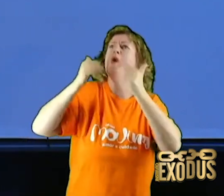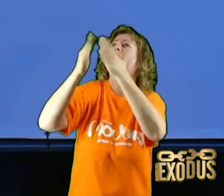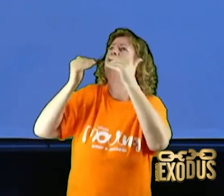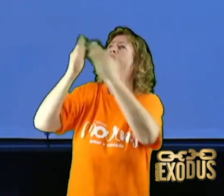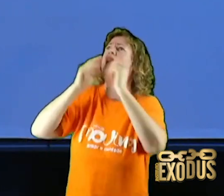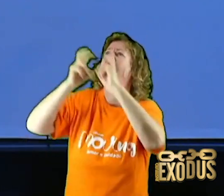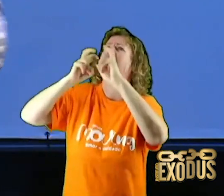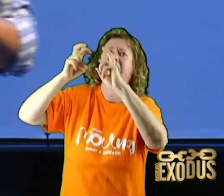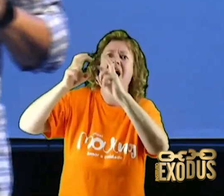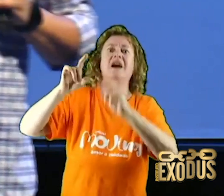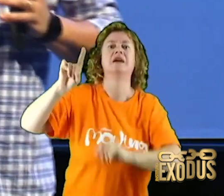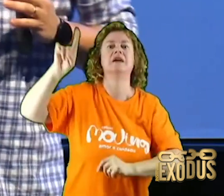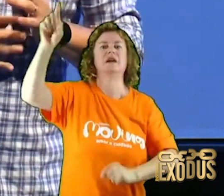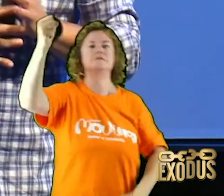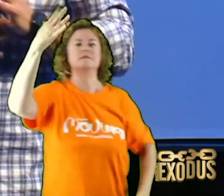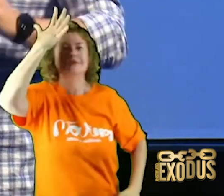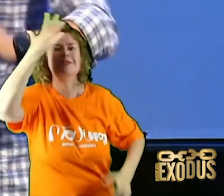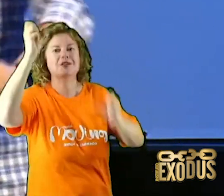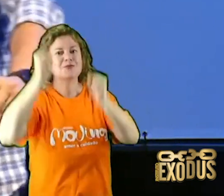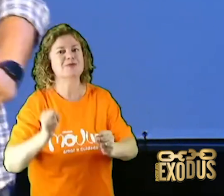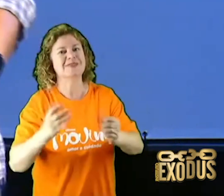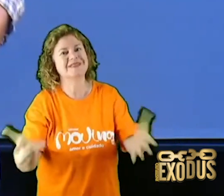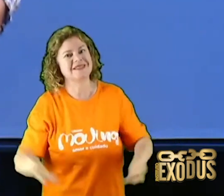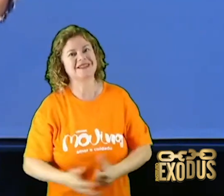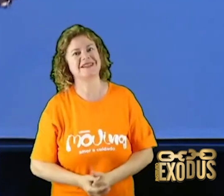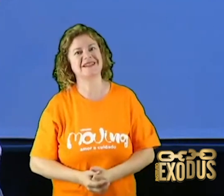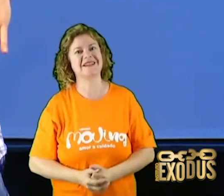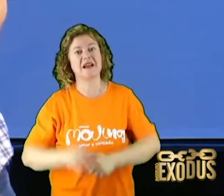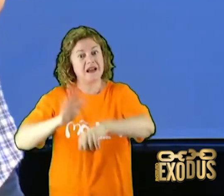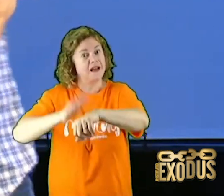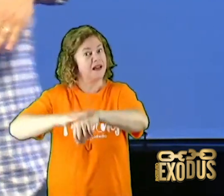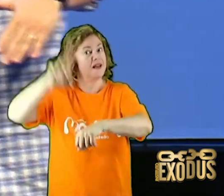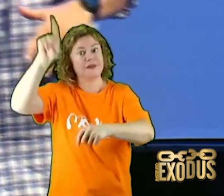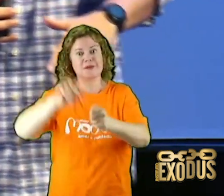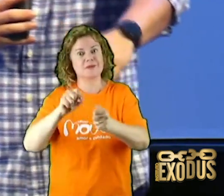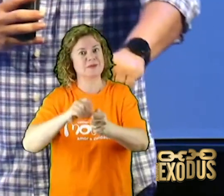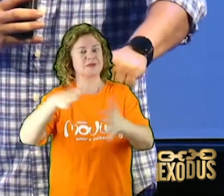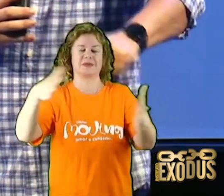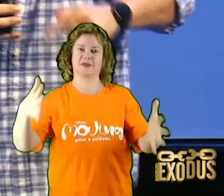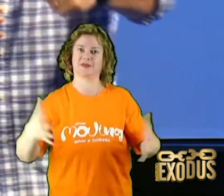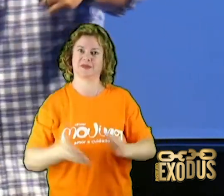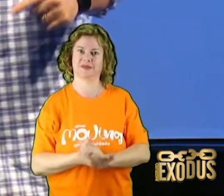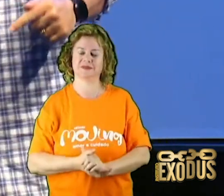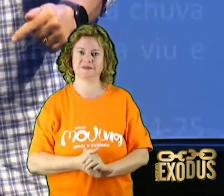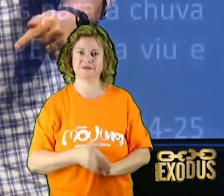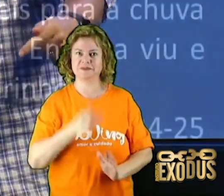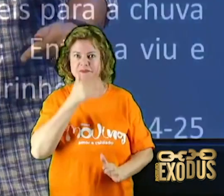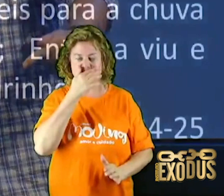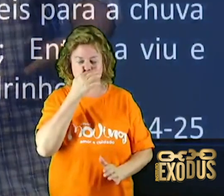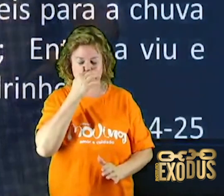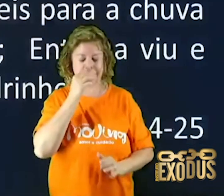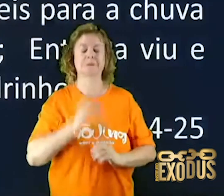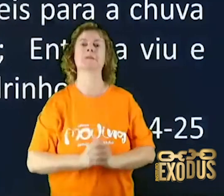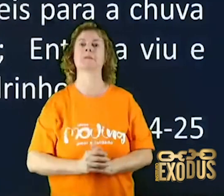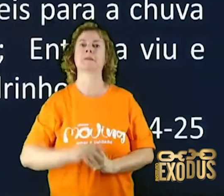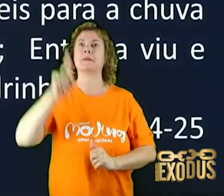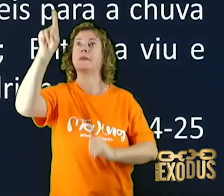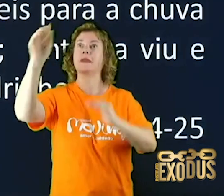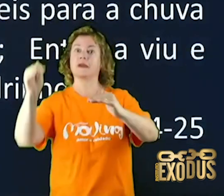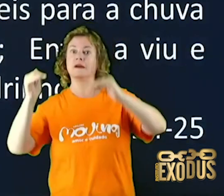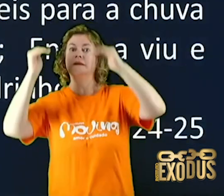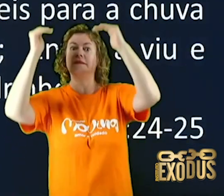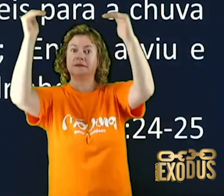natureza, que Ele mesmo criou. Diz assim, o Deus sobrenatural, que está acima do natural, porque Ele vê